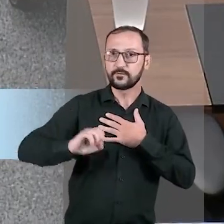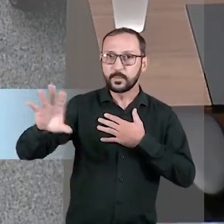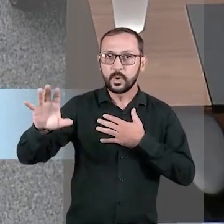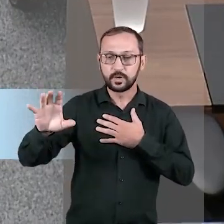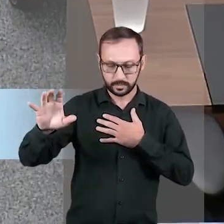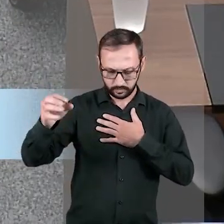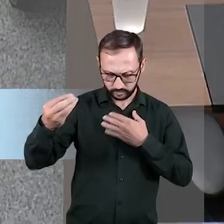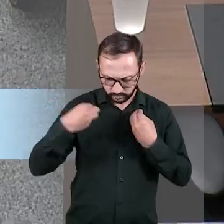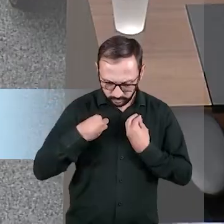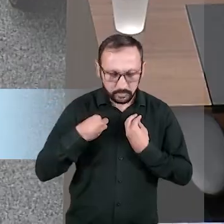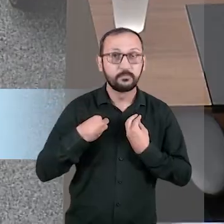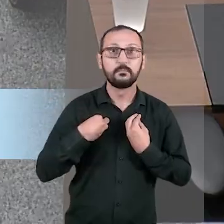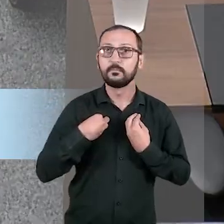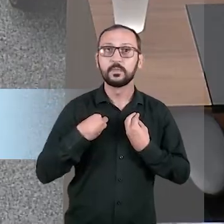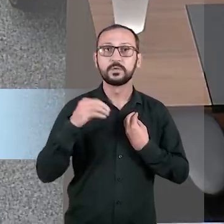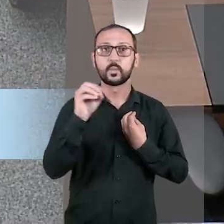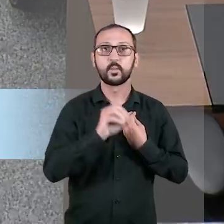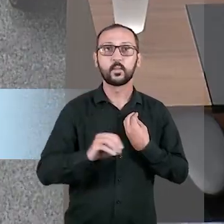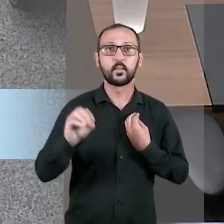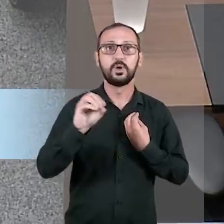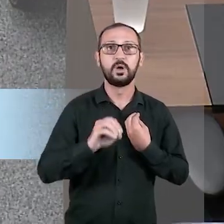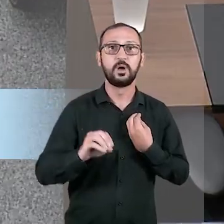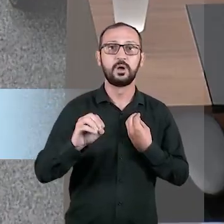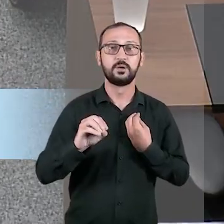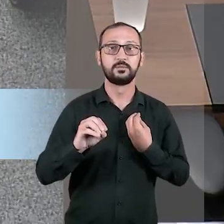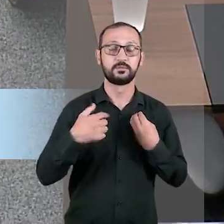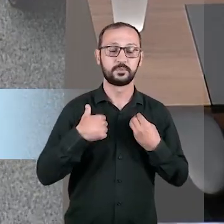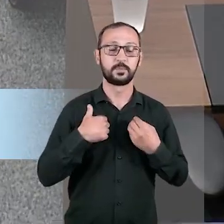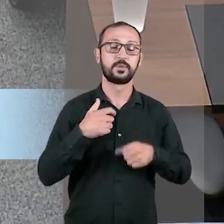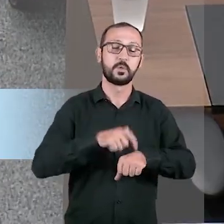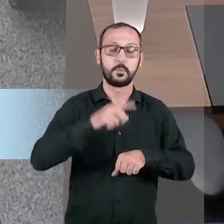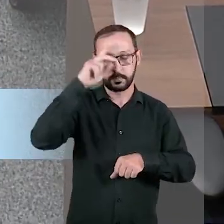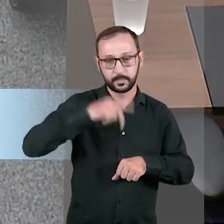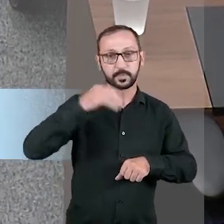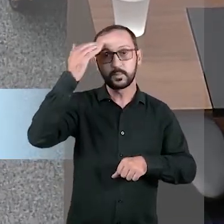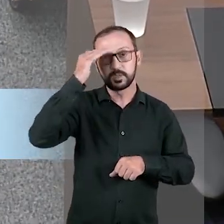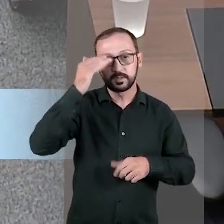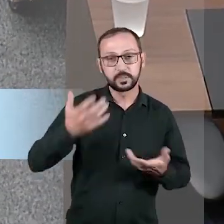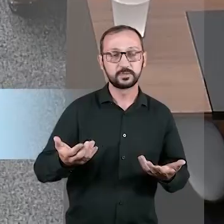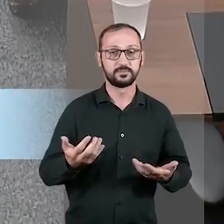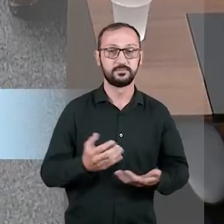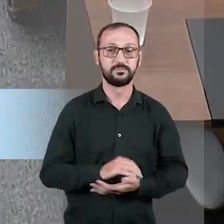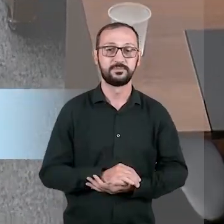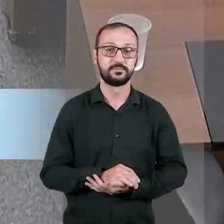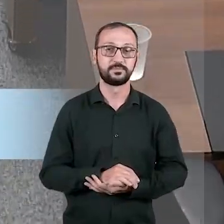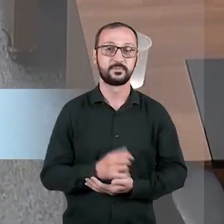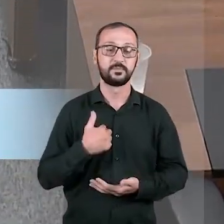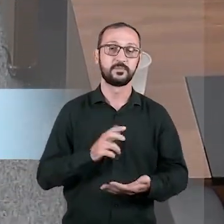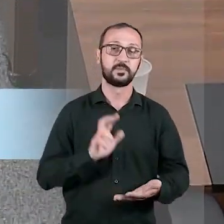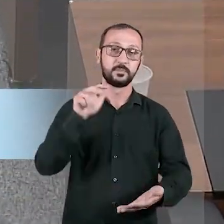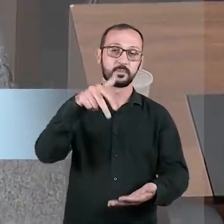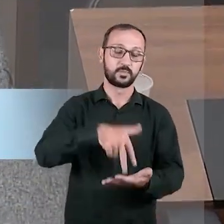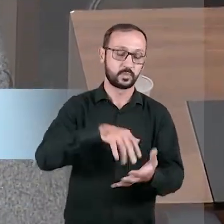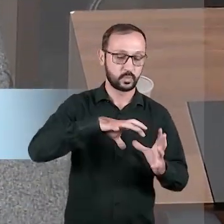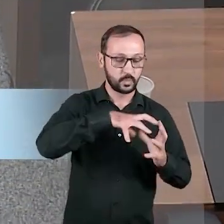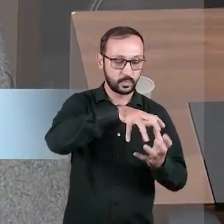quê? Nada. Entende? Então, quando você é você e você se